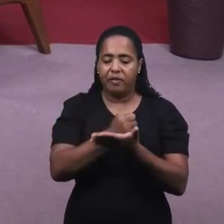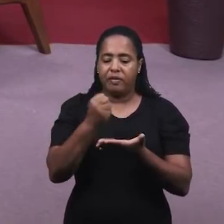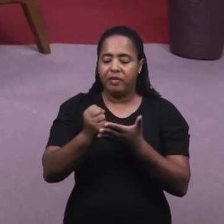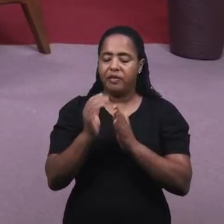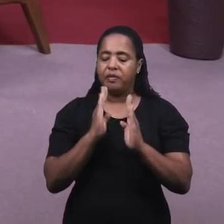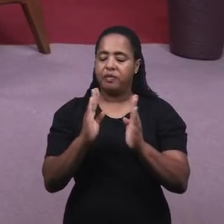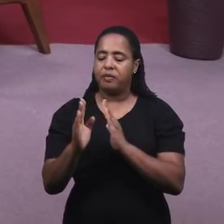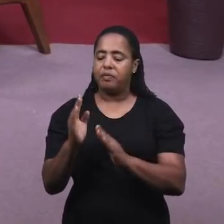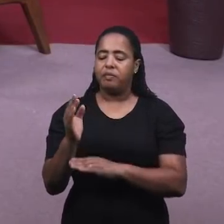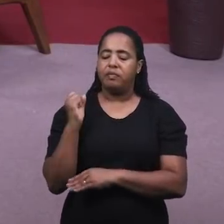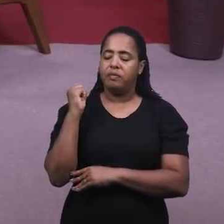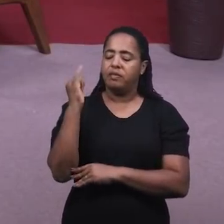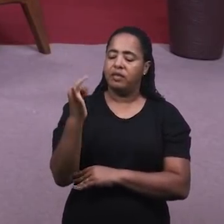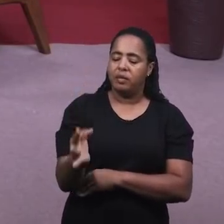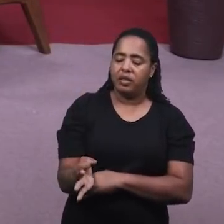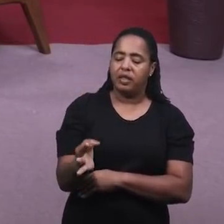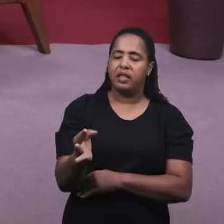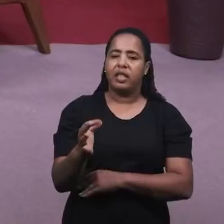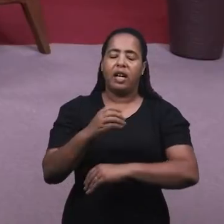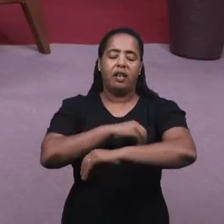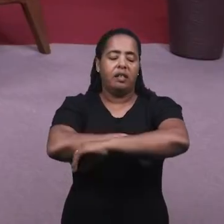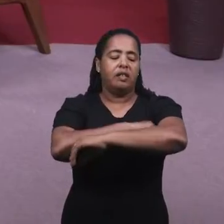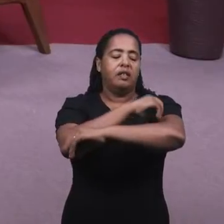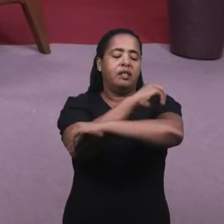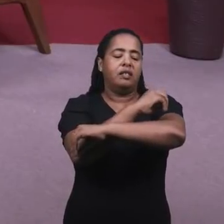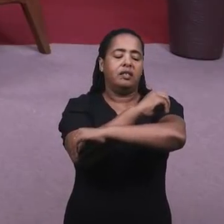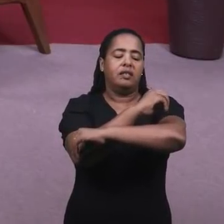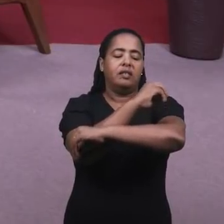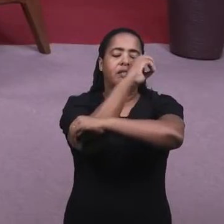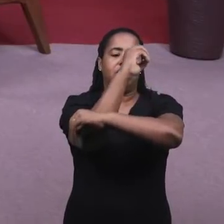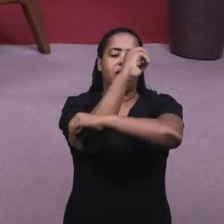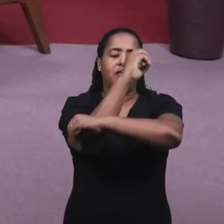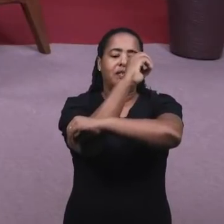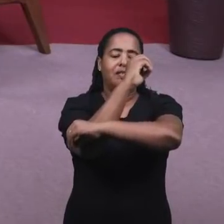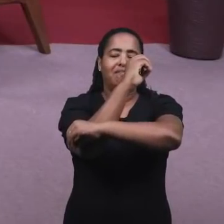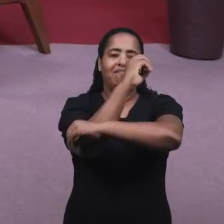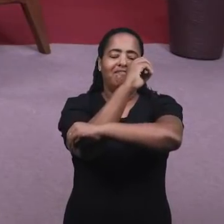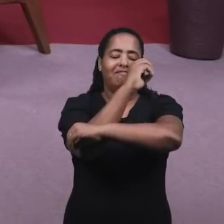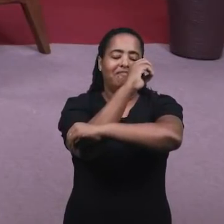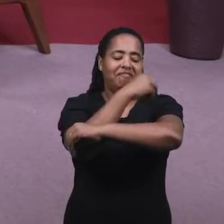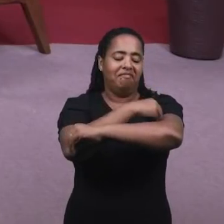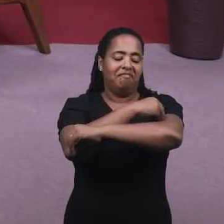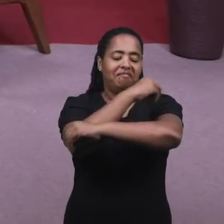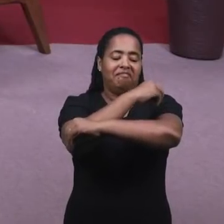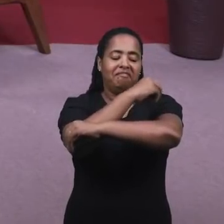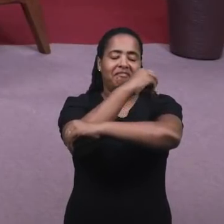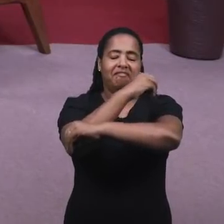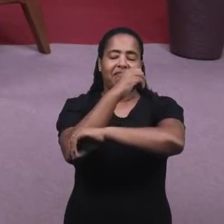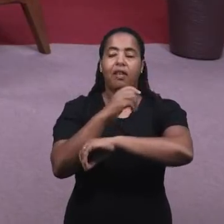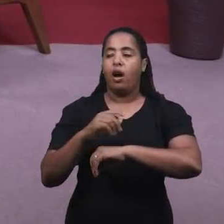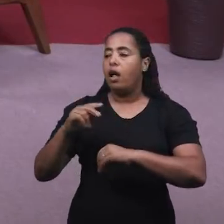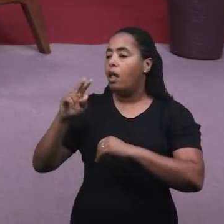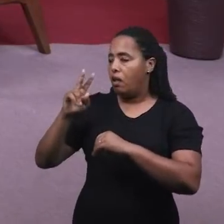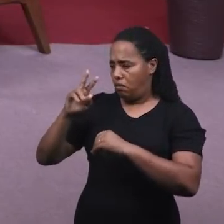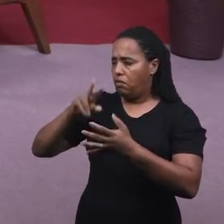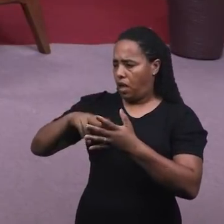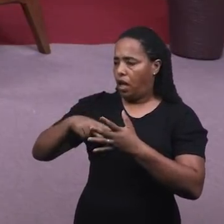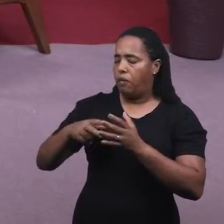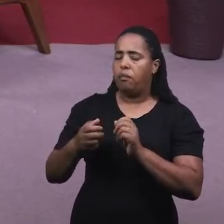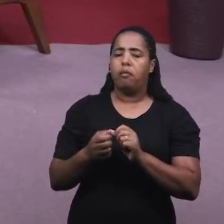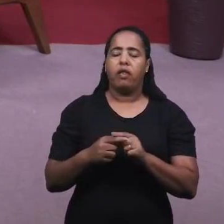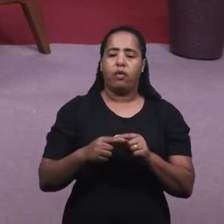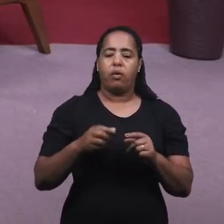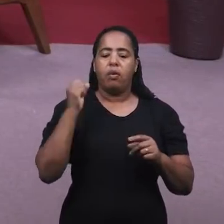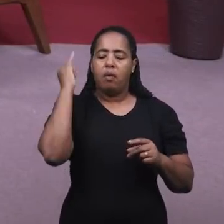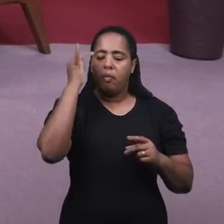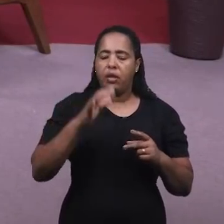madrugada, o outro perto da hora terceira... Está aqui, ó. Os horários estão aqui. Pode ler, Sérgio, por favor. Madrugada,